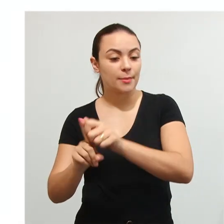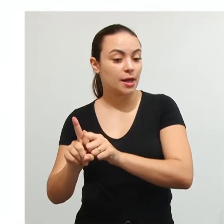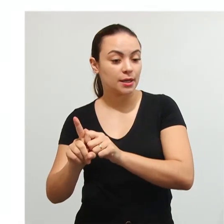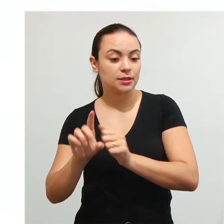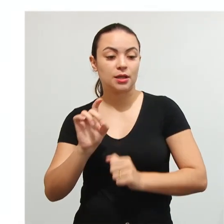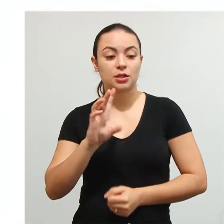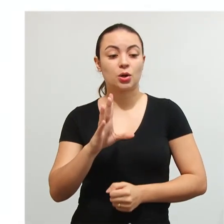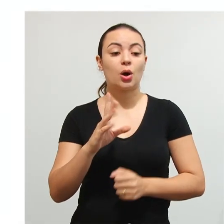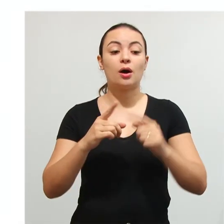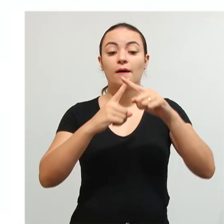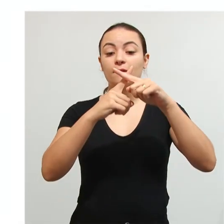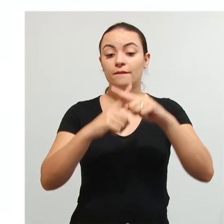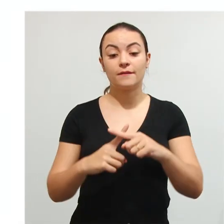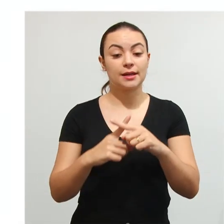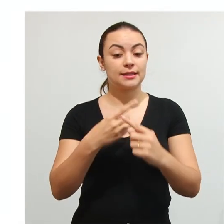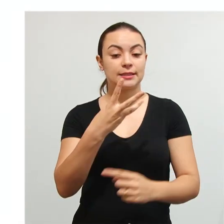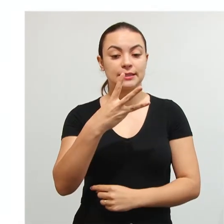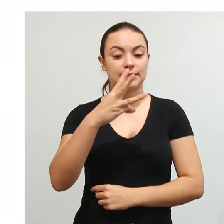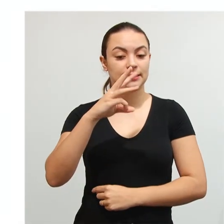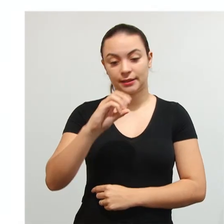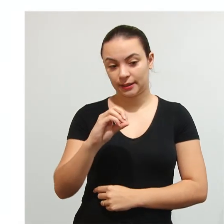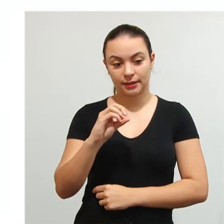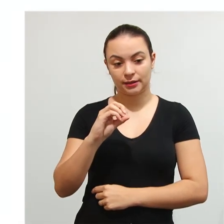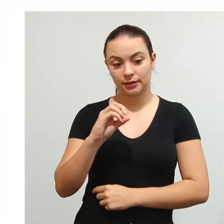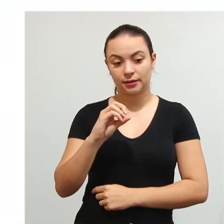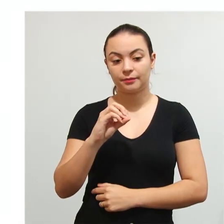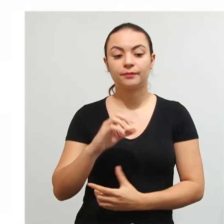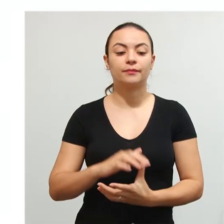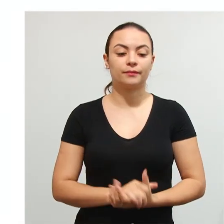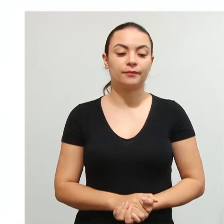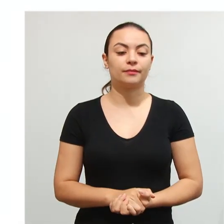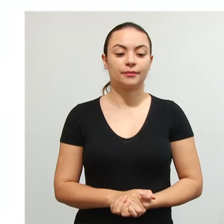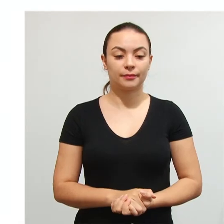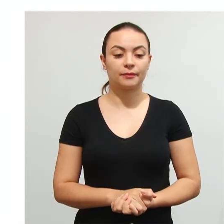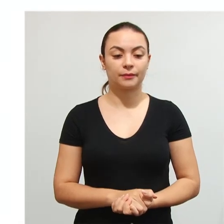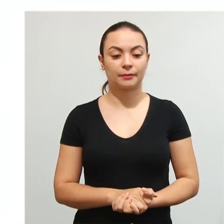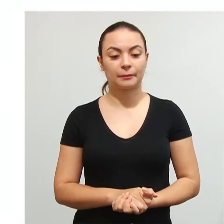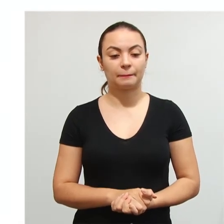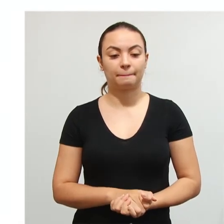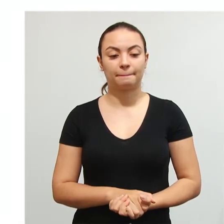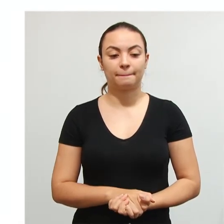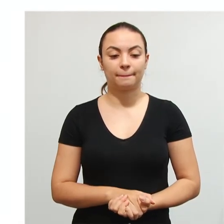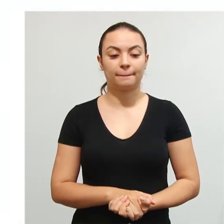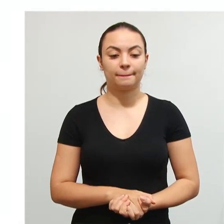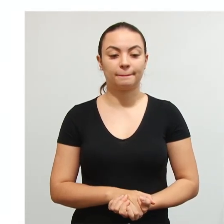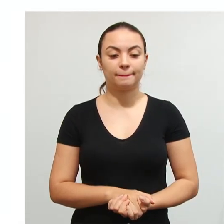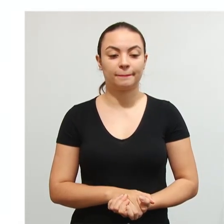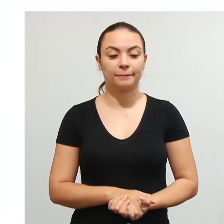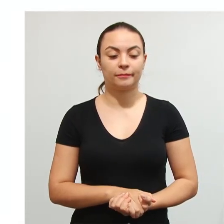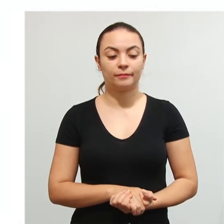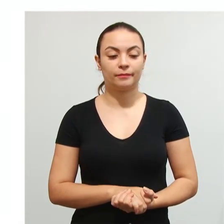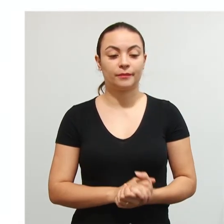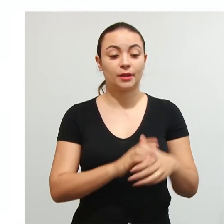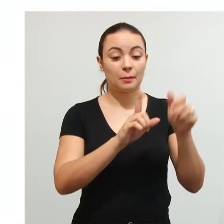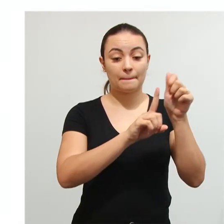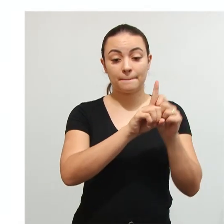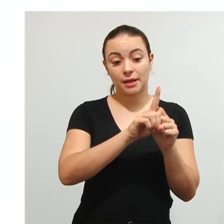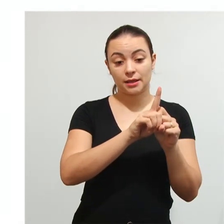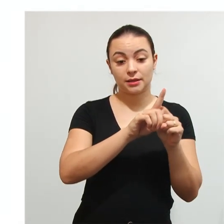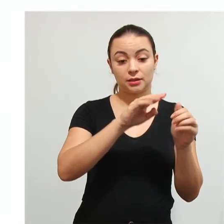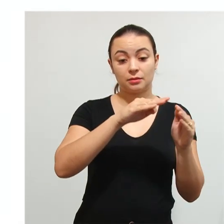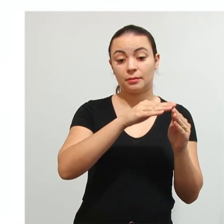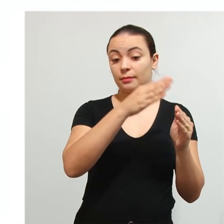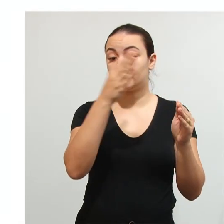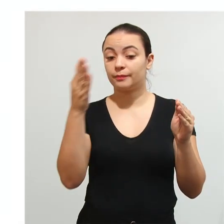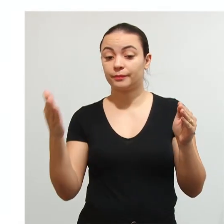biomestral como o bimestre são dois meses dobrou o tempo dobra taxa uma taxa mensal para uma